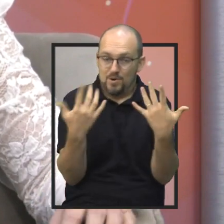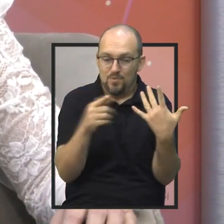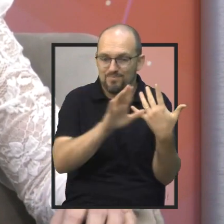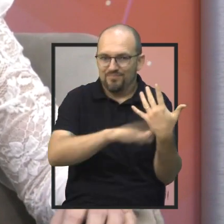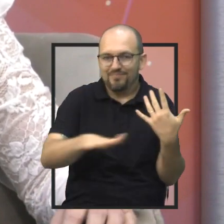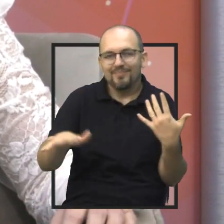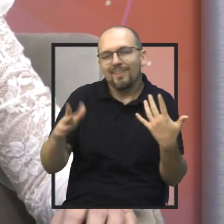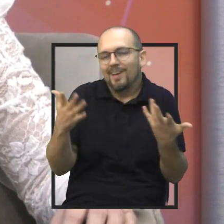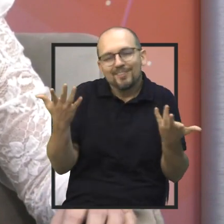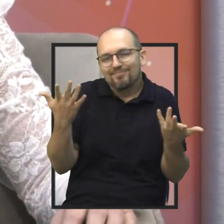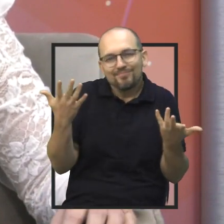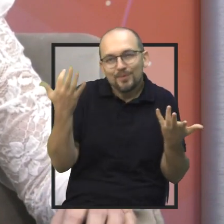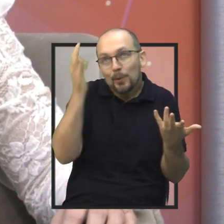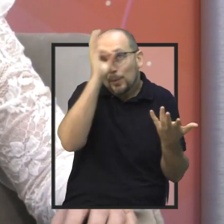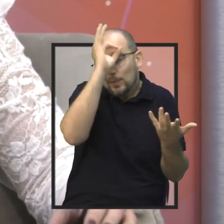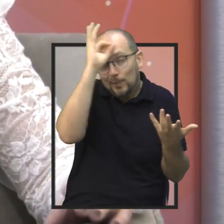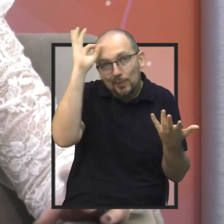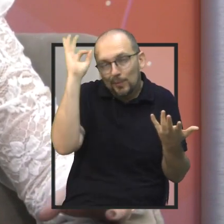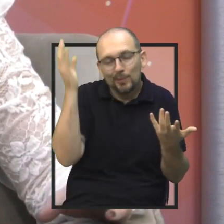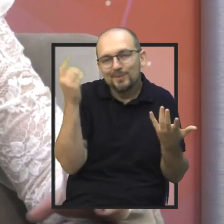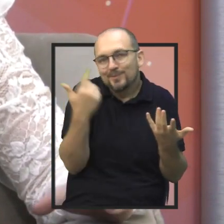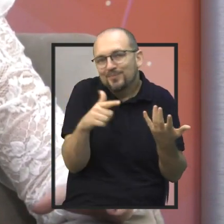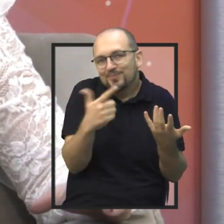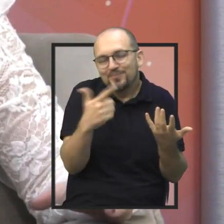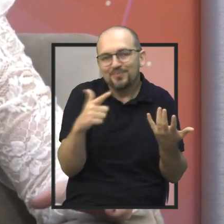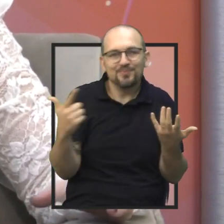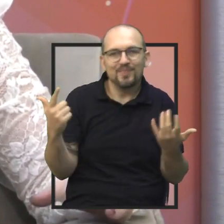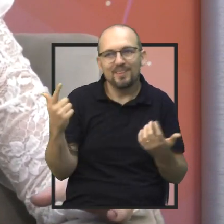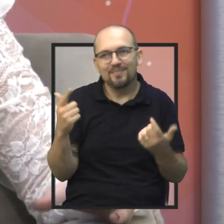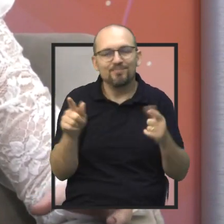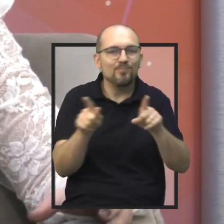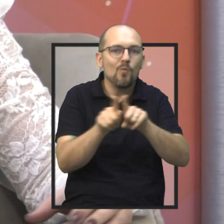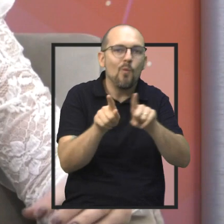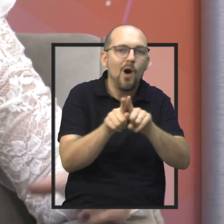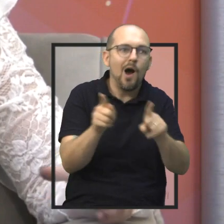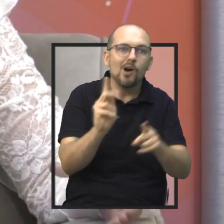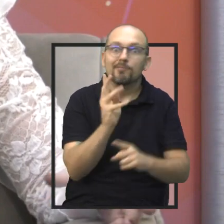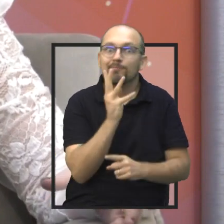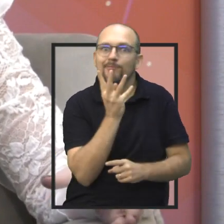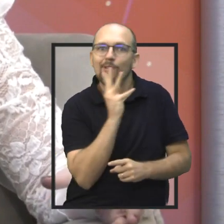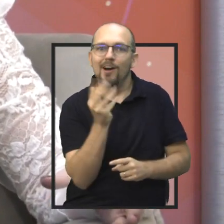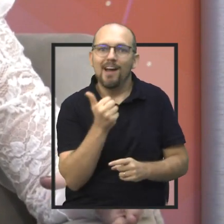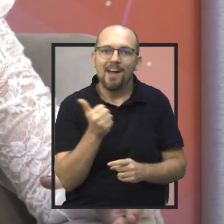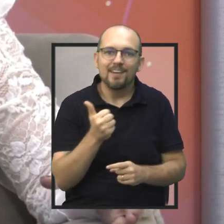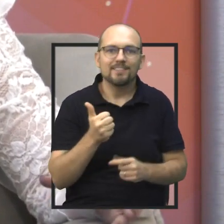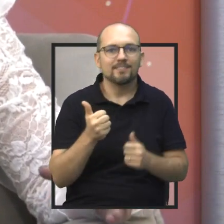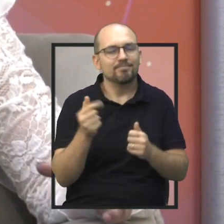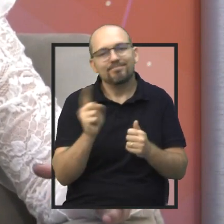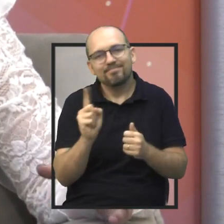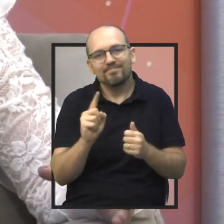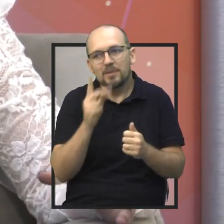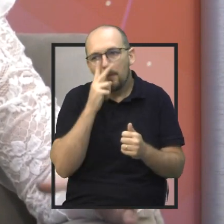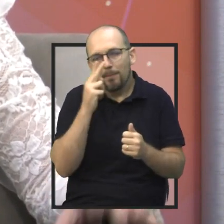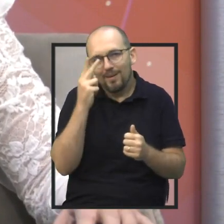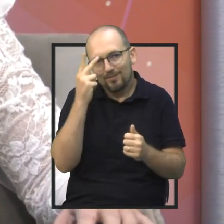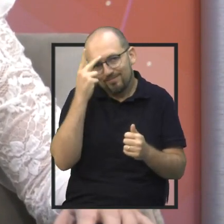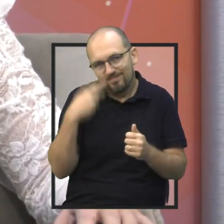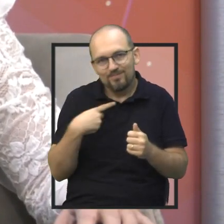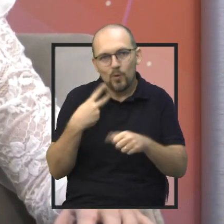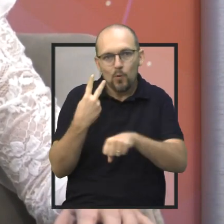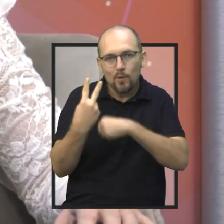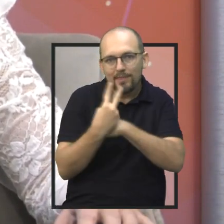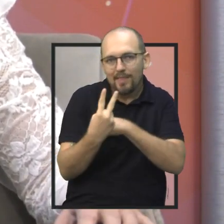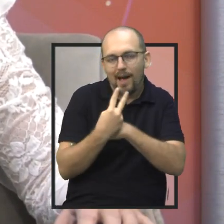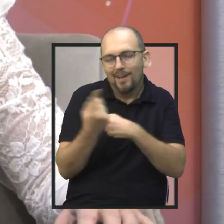Então, as crianças acabam, né, não tendo, né, o conhecimento para ter esse autocuidado,